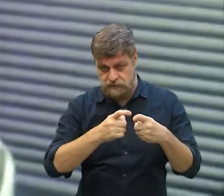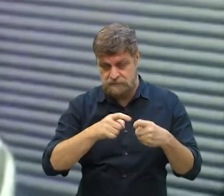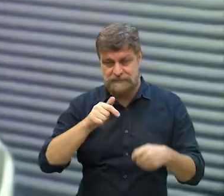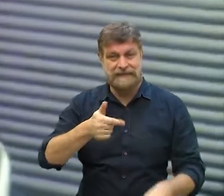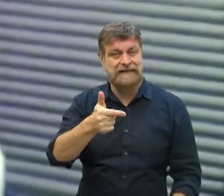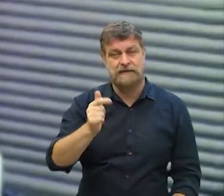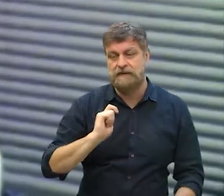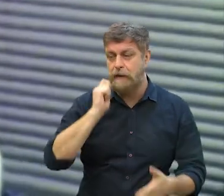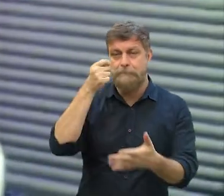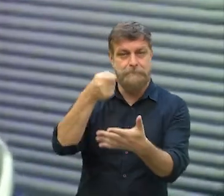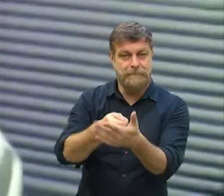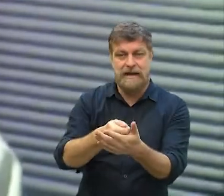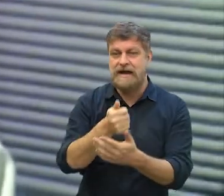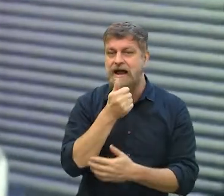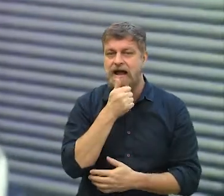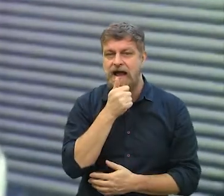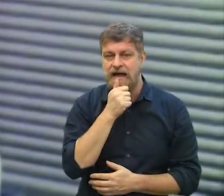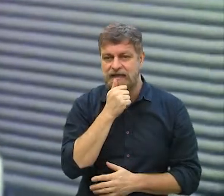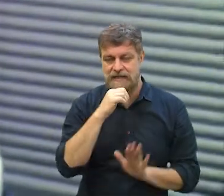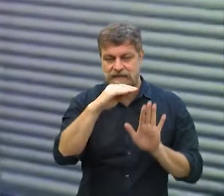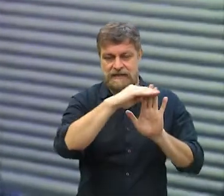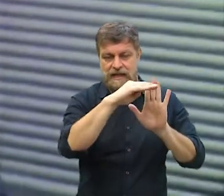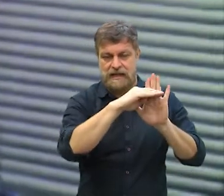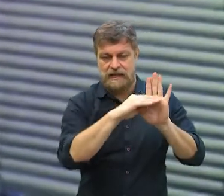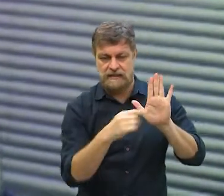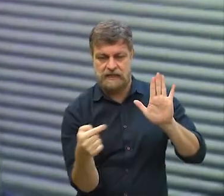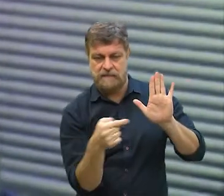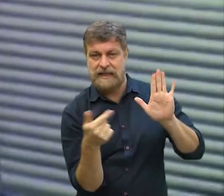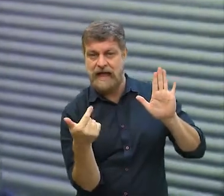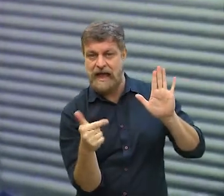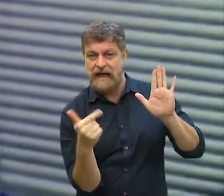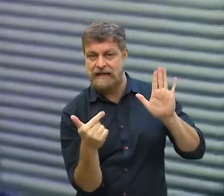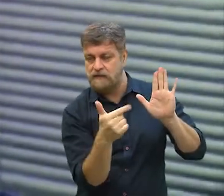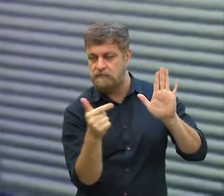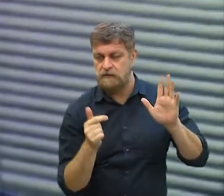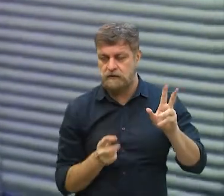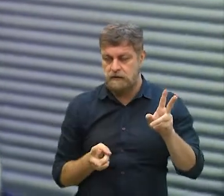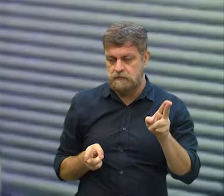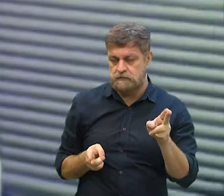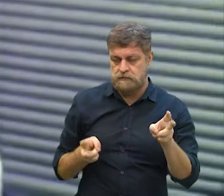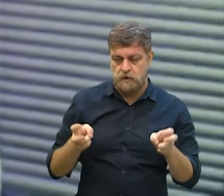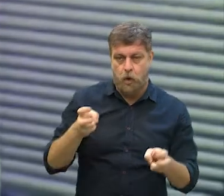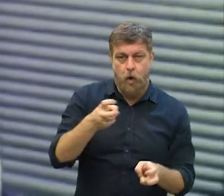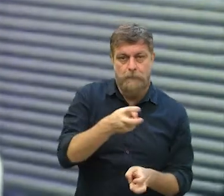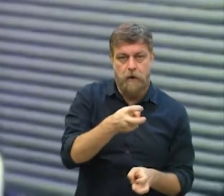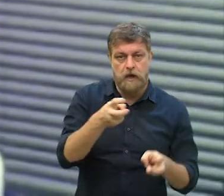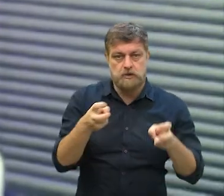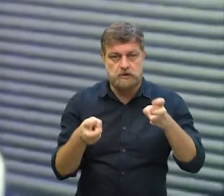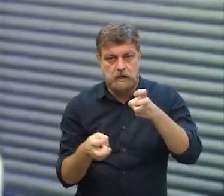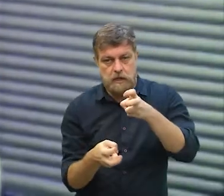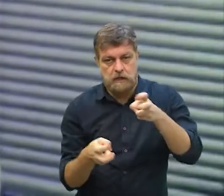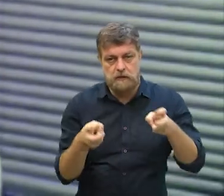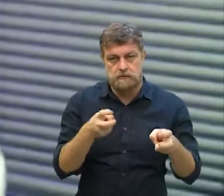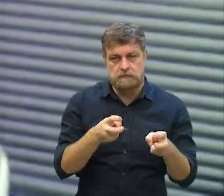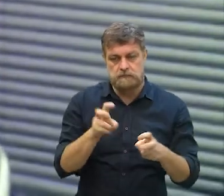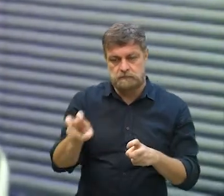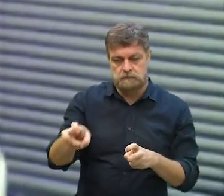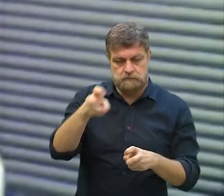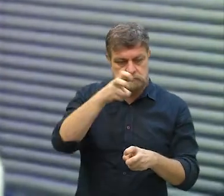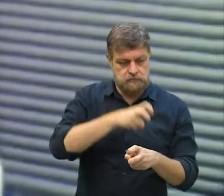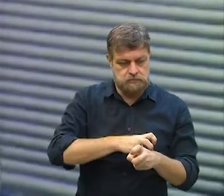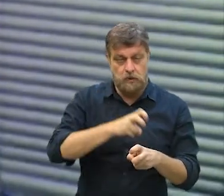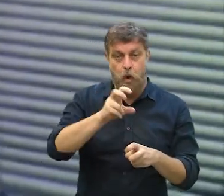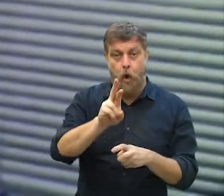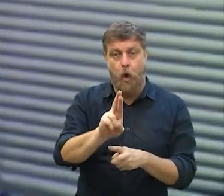planos de saúde, ela não colocou ainda na tabela dela, do rol de procedimentos, a robótica como procedimento obrigatório. Então, nem mesmo as